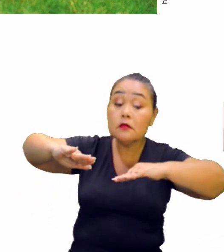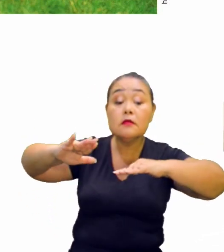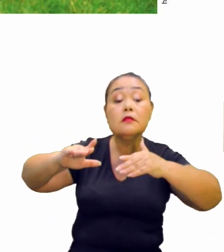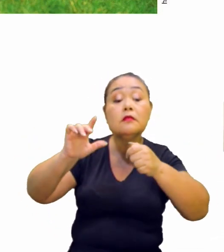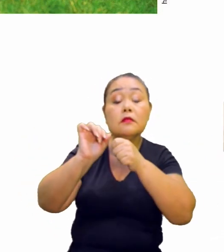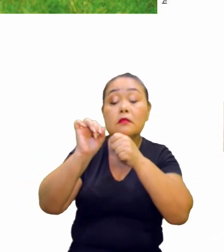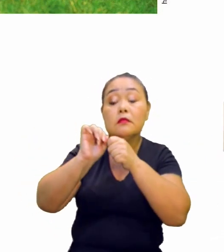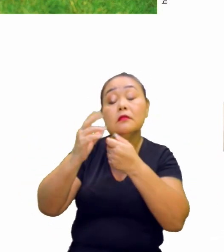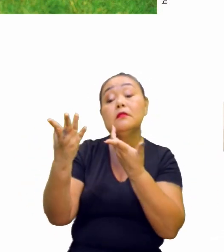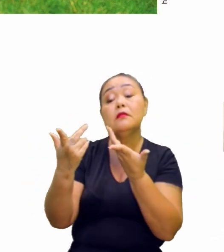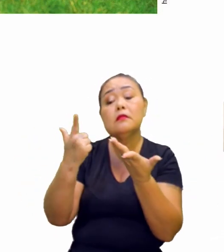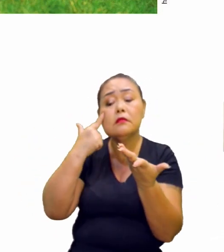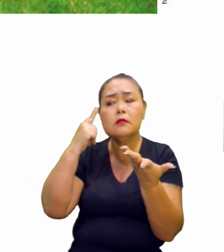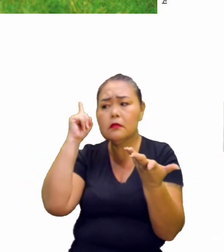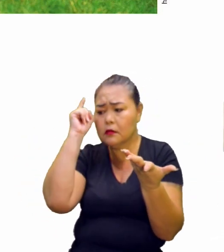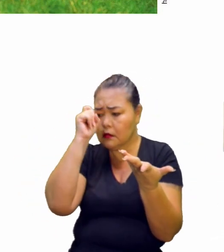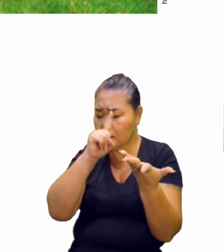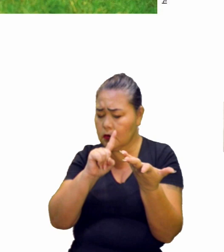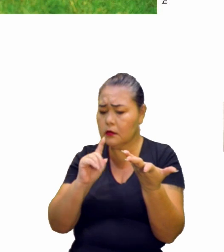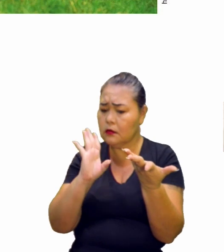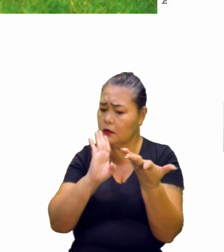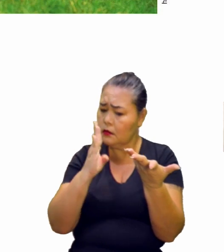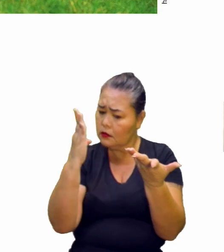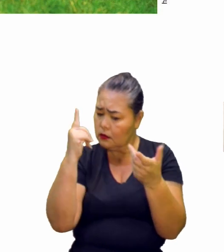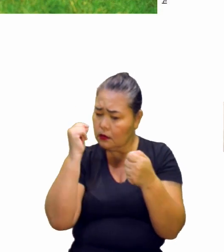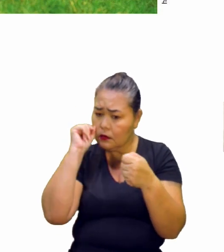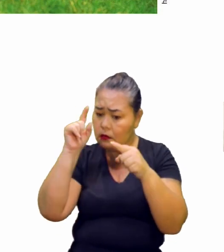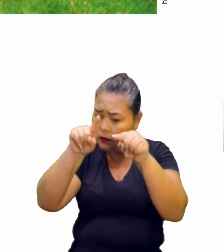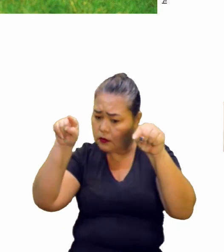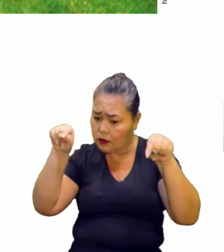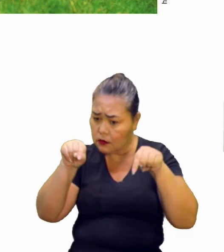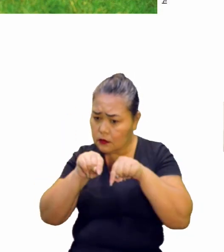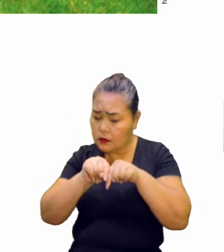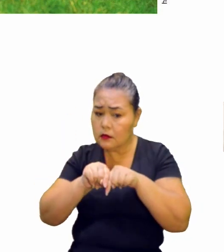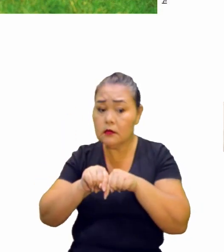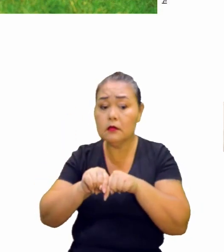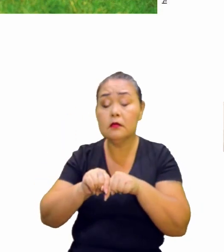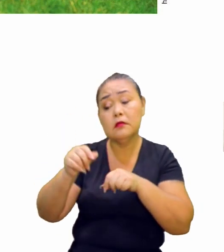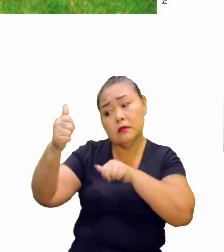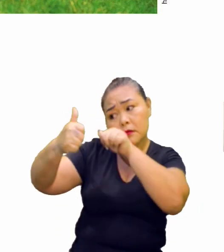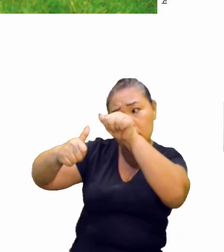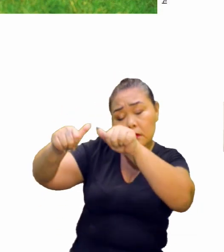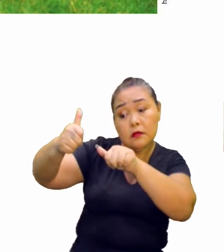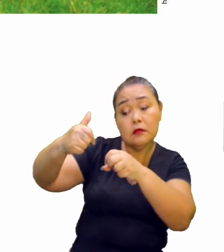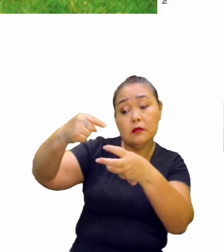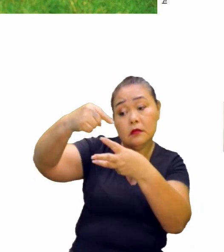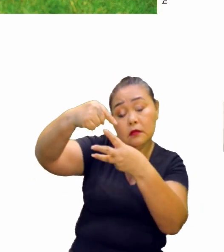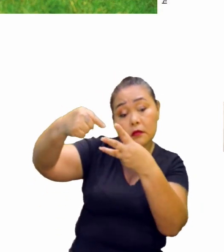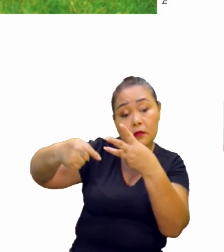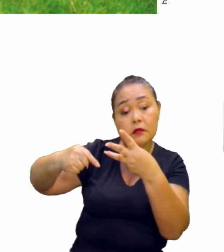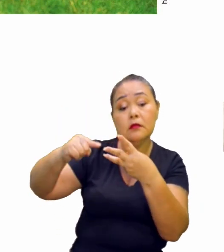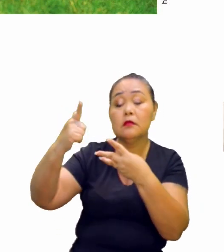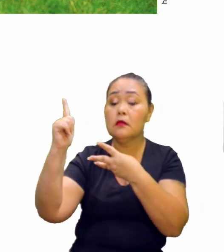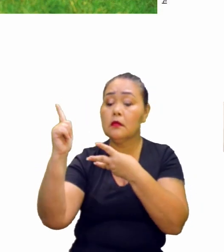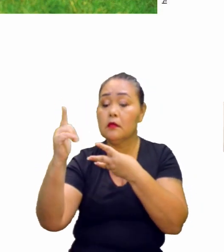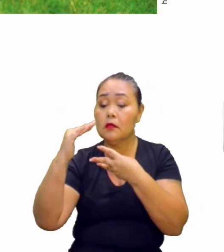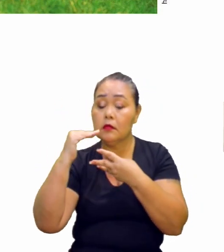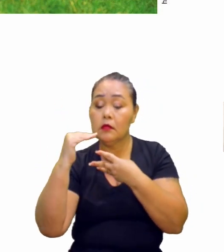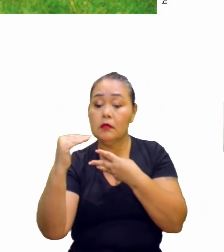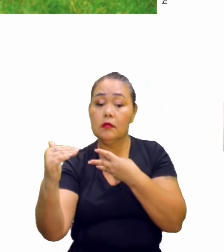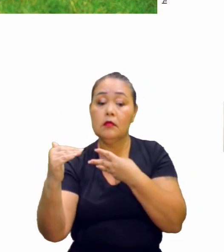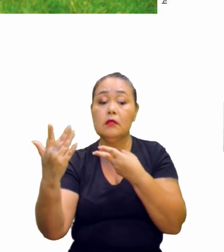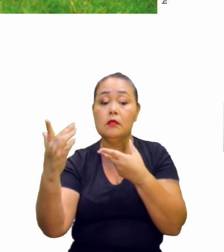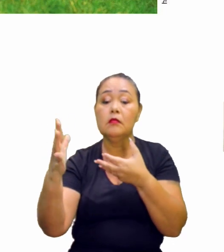complexidade biológica dessa minha propriedade. Então, analisando toda essa questão geográfica, e está relacionada